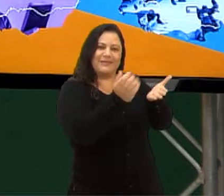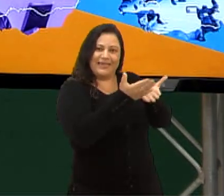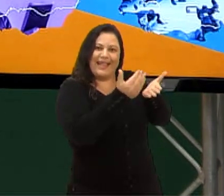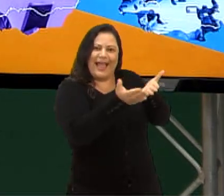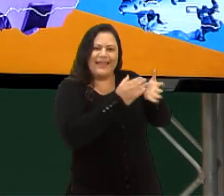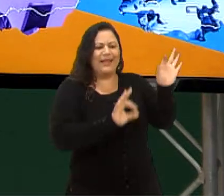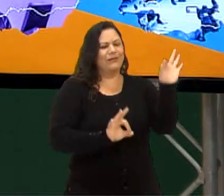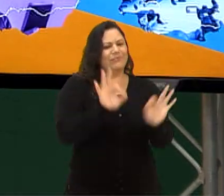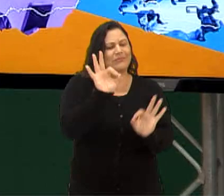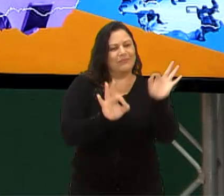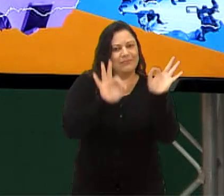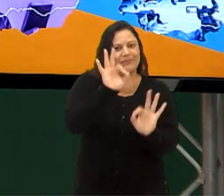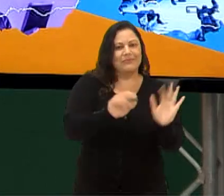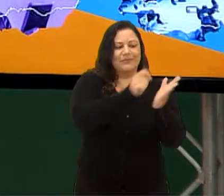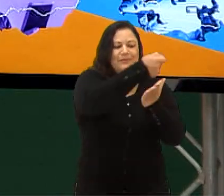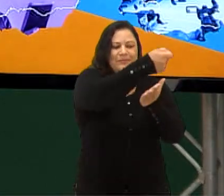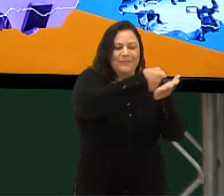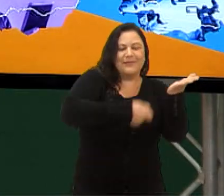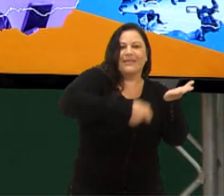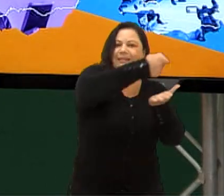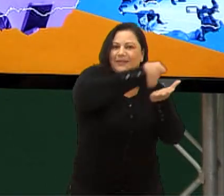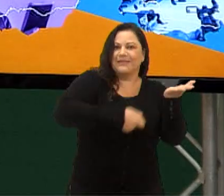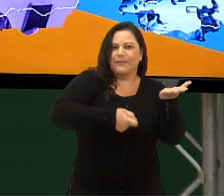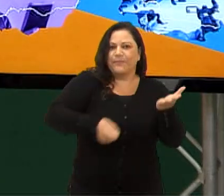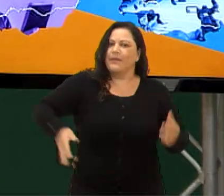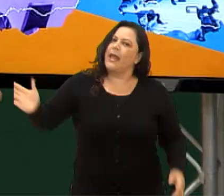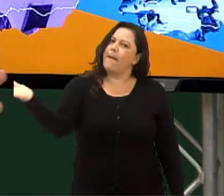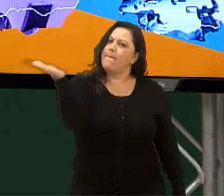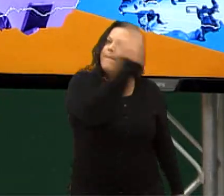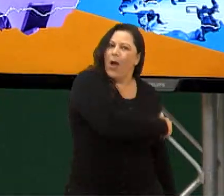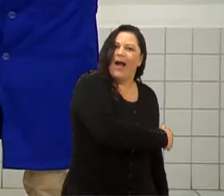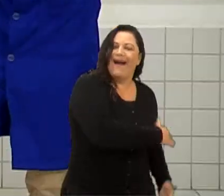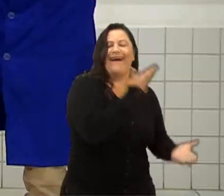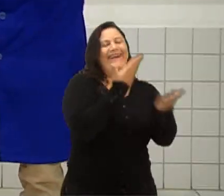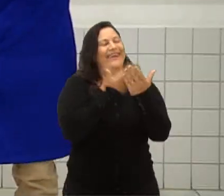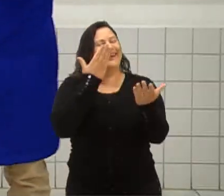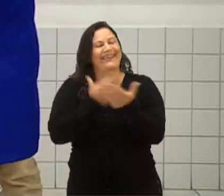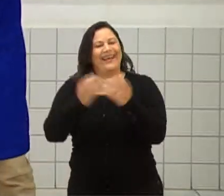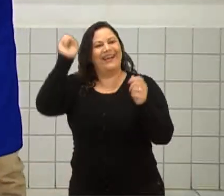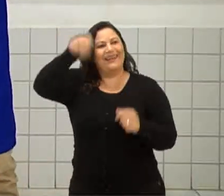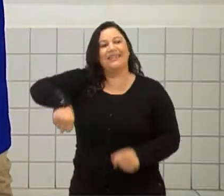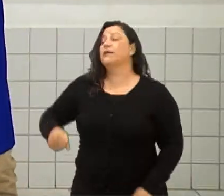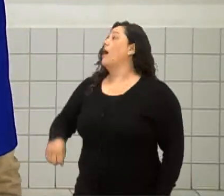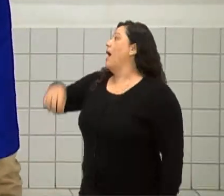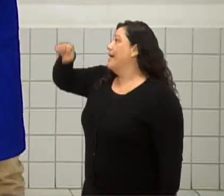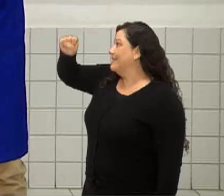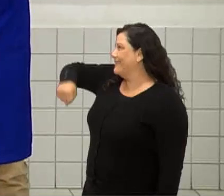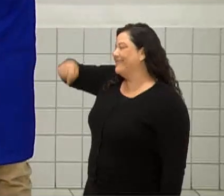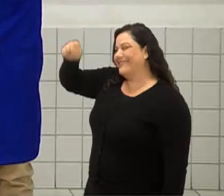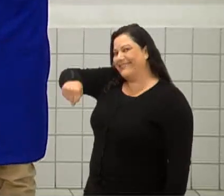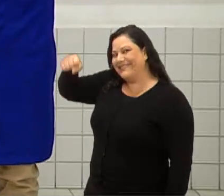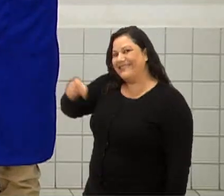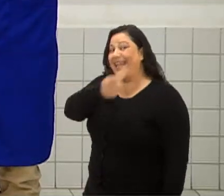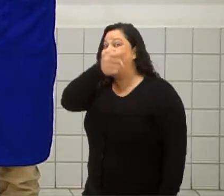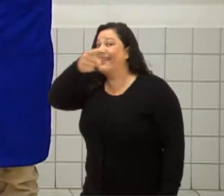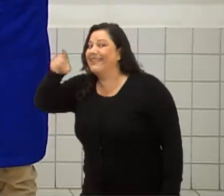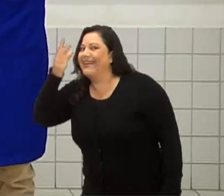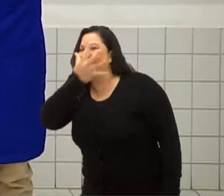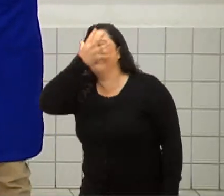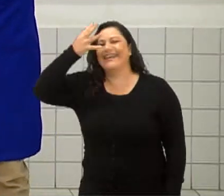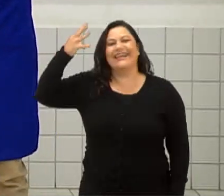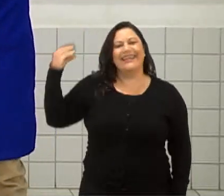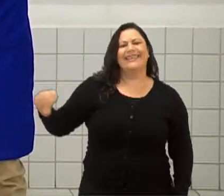você fazer as suas anotações e partiu, bora a aula, né, professor? Bora isso mesmo, mas não se esqueçam, olha aqui o pessoal